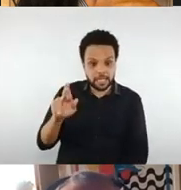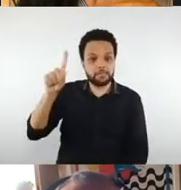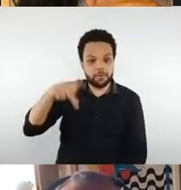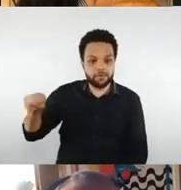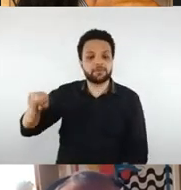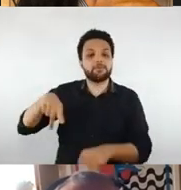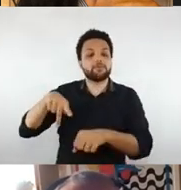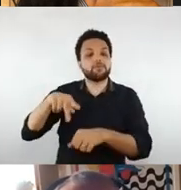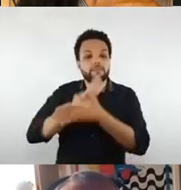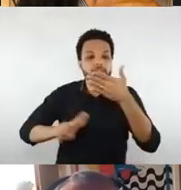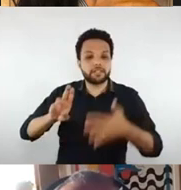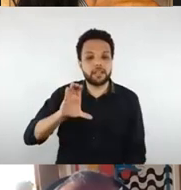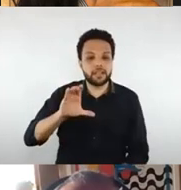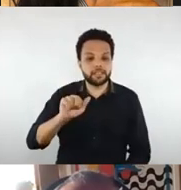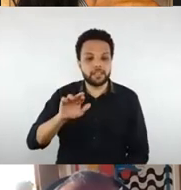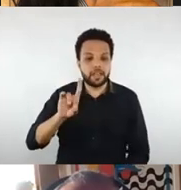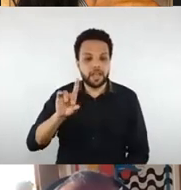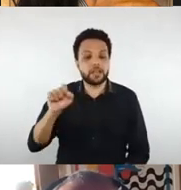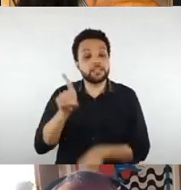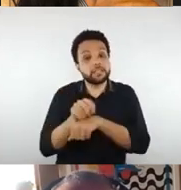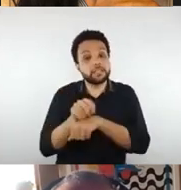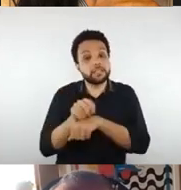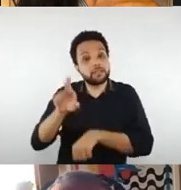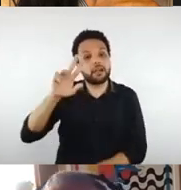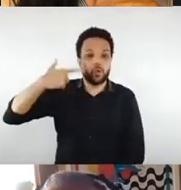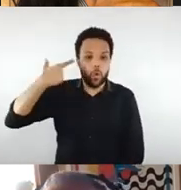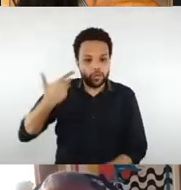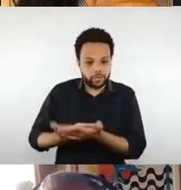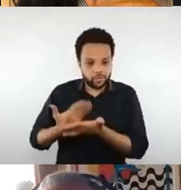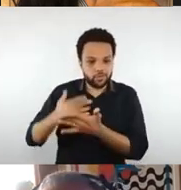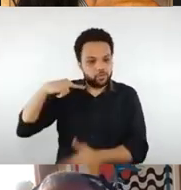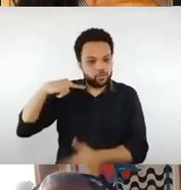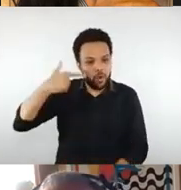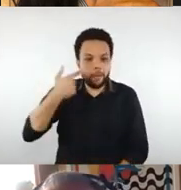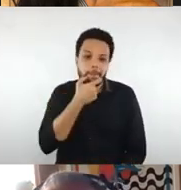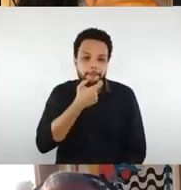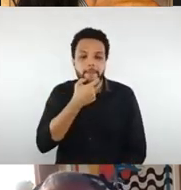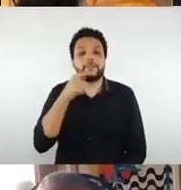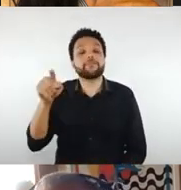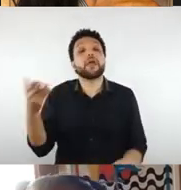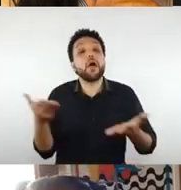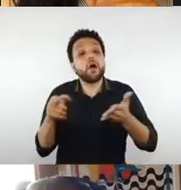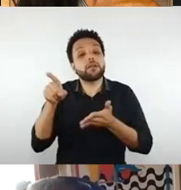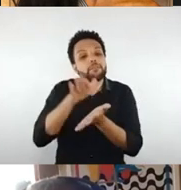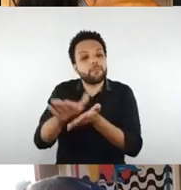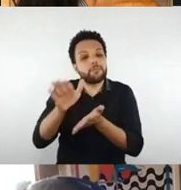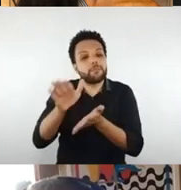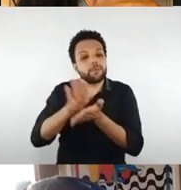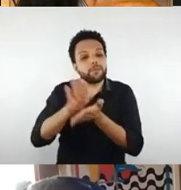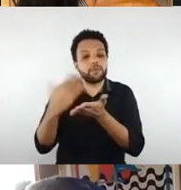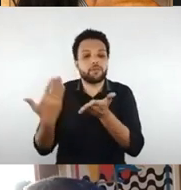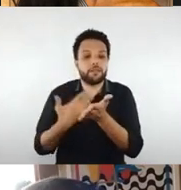fez doutorado na LSE, em Londres, London School of Economics, e acaba de lançar um livro